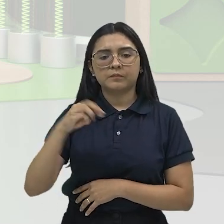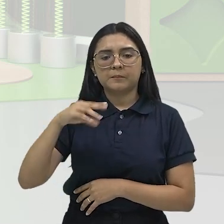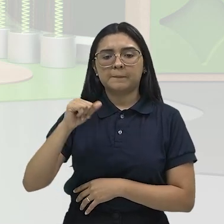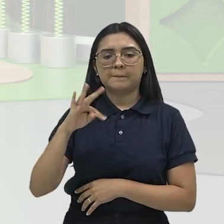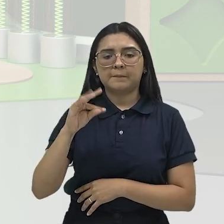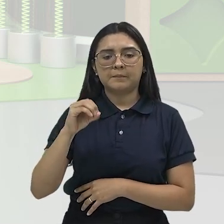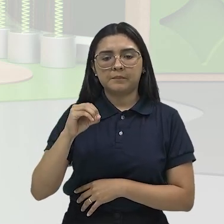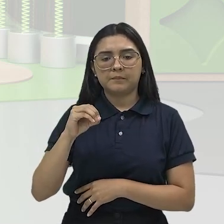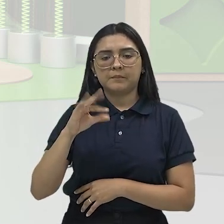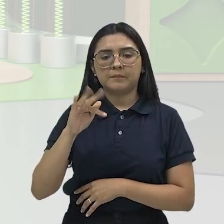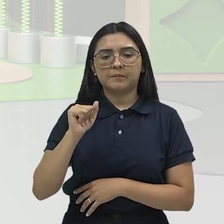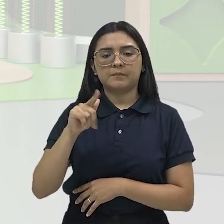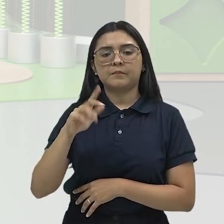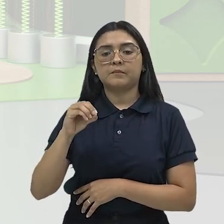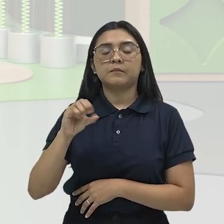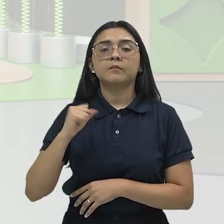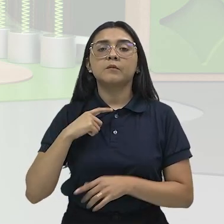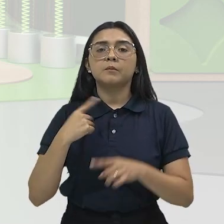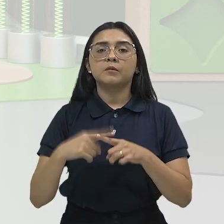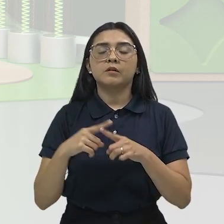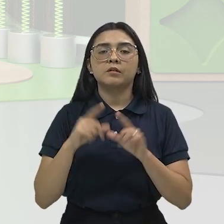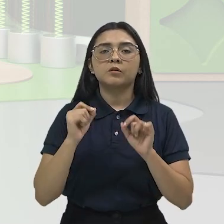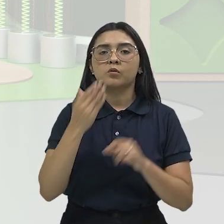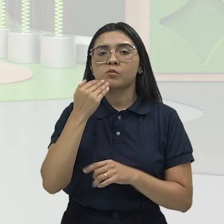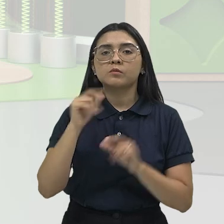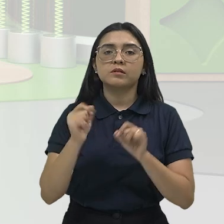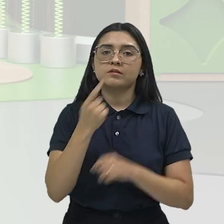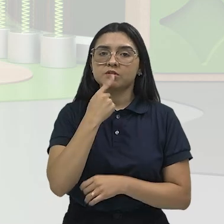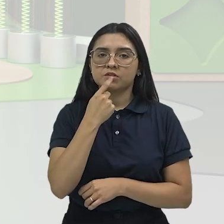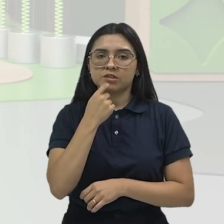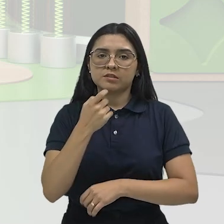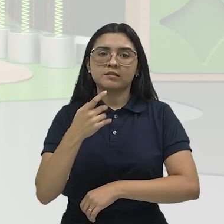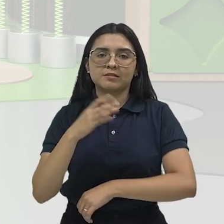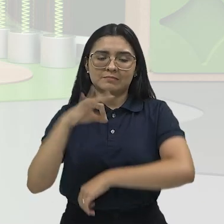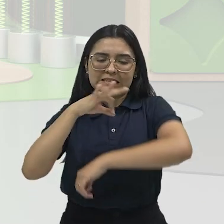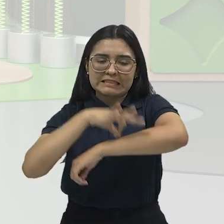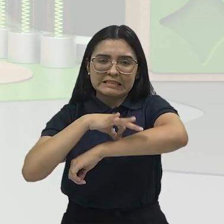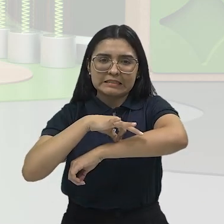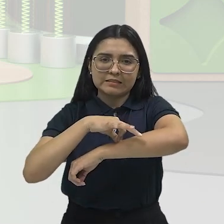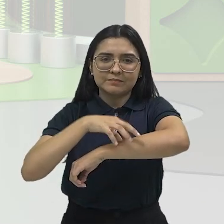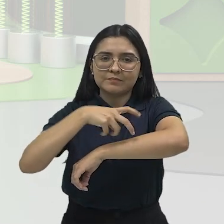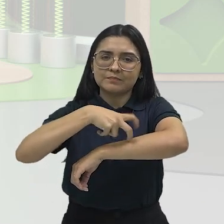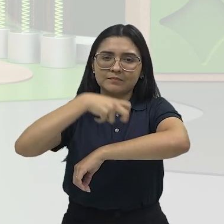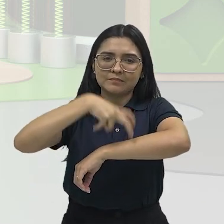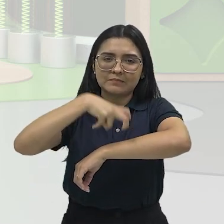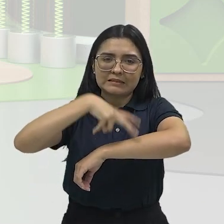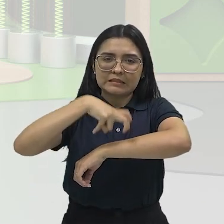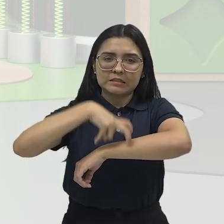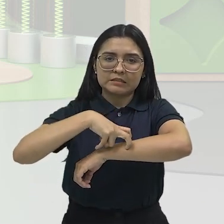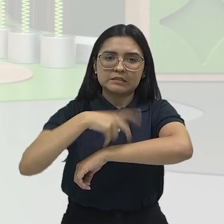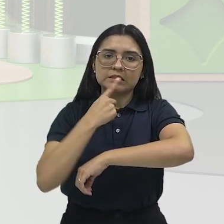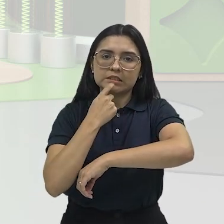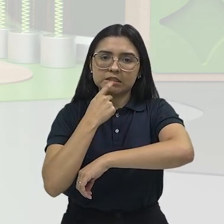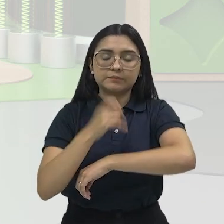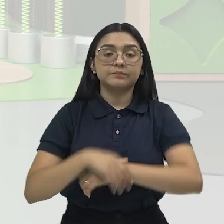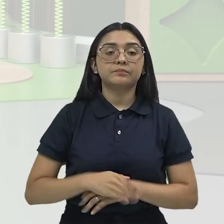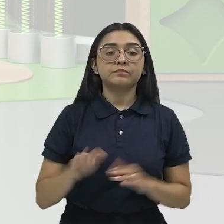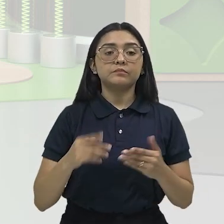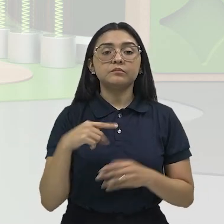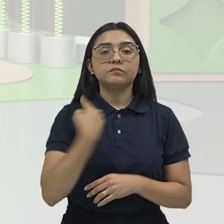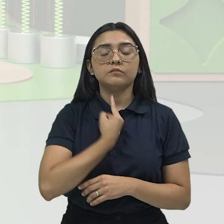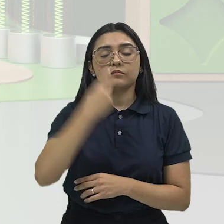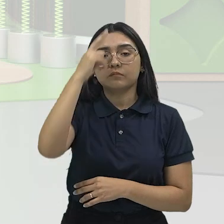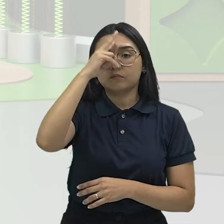porque ele se alimenta de sangue, como no caso aí do Aedes aegypti. Só para a gente lembrar, pessoal, algo